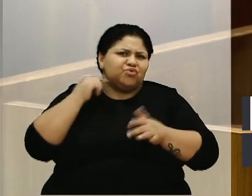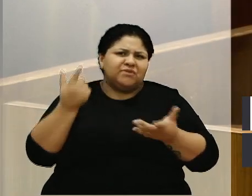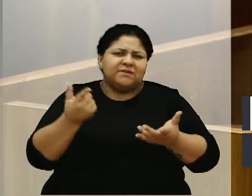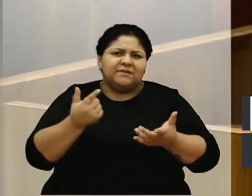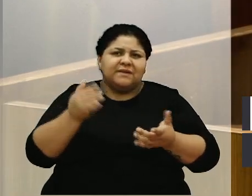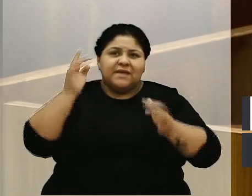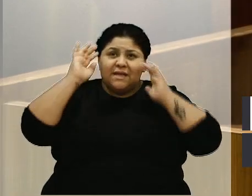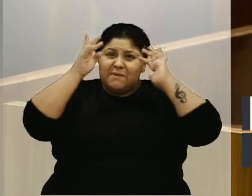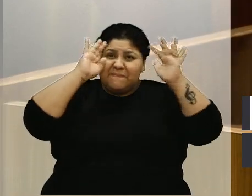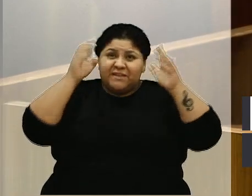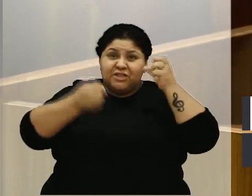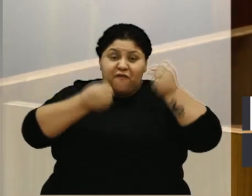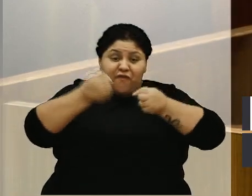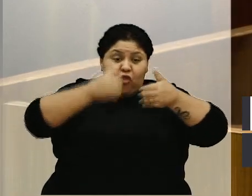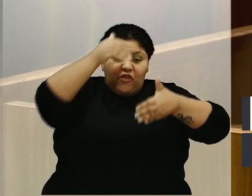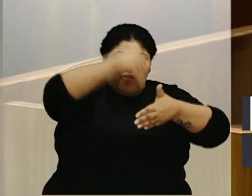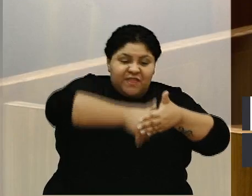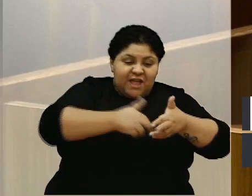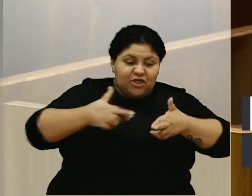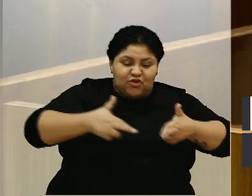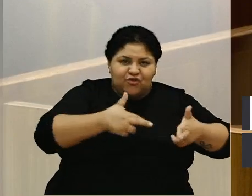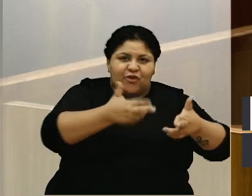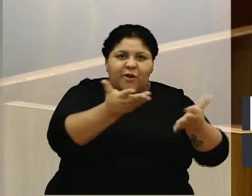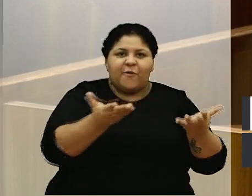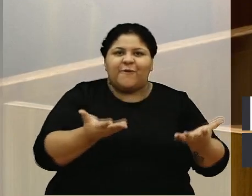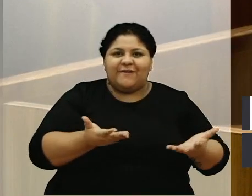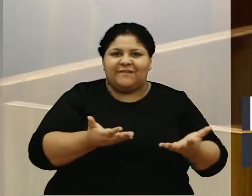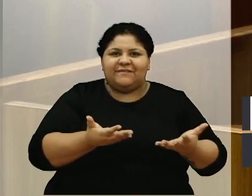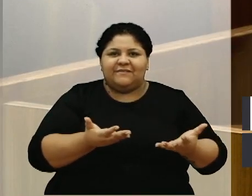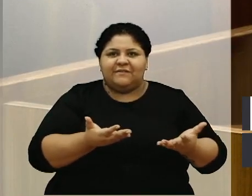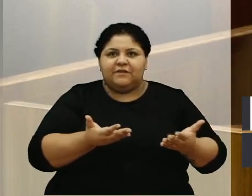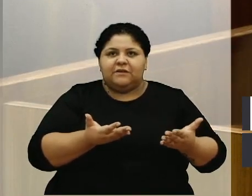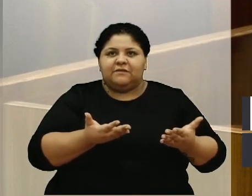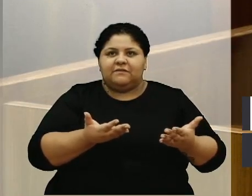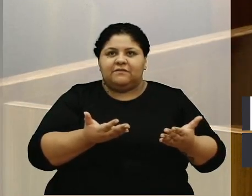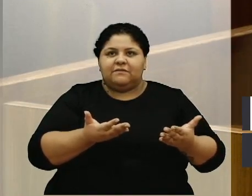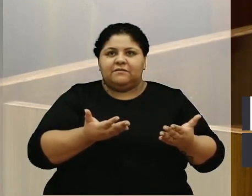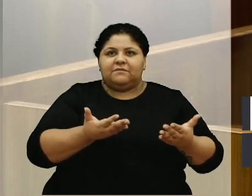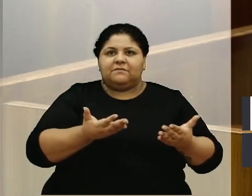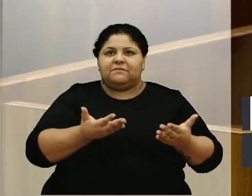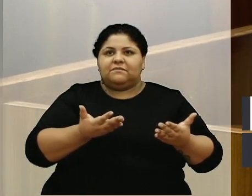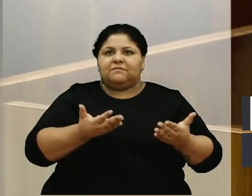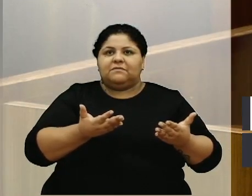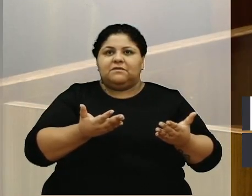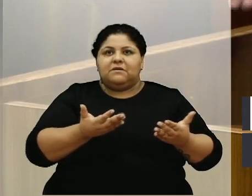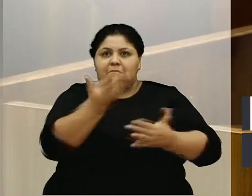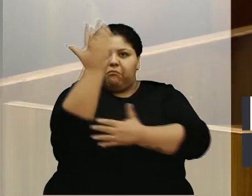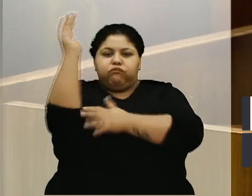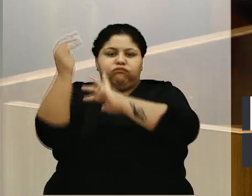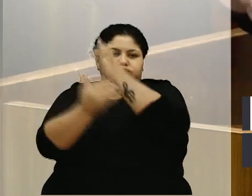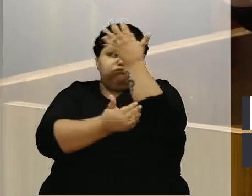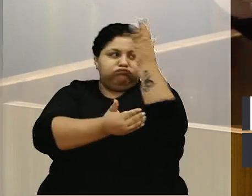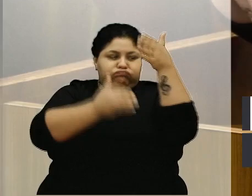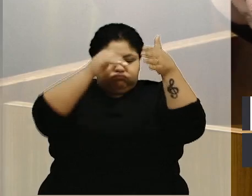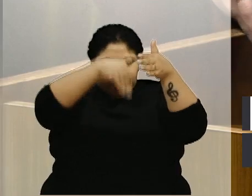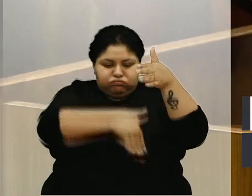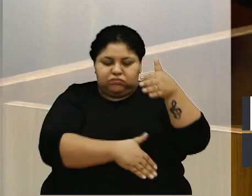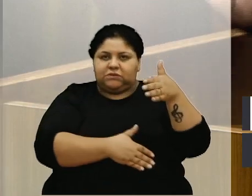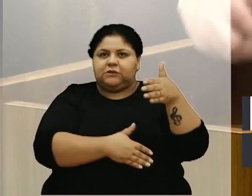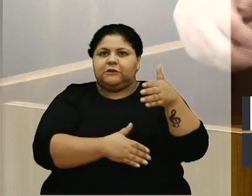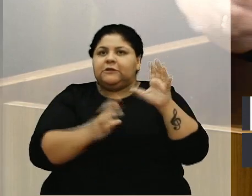veículos ainda dentro do rio. Tem um veículo lá que foi mostrado a foto que ele está embaixo de uns galhos, de umas árvores. Tudo isso tem que